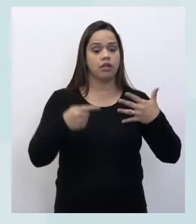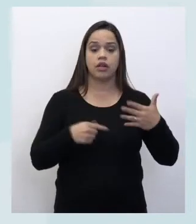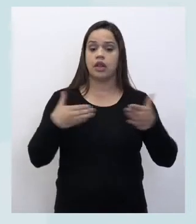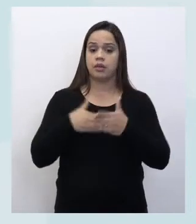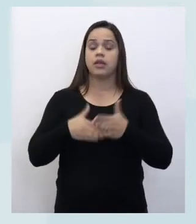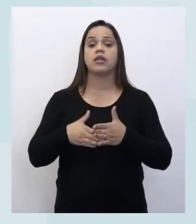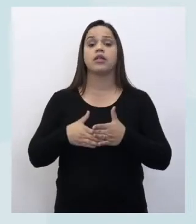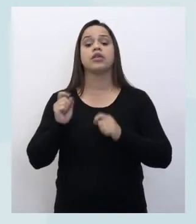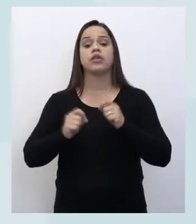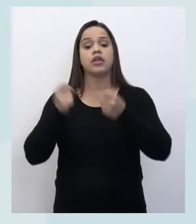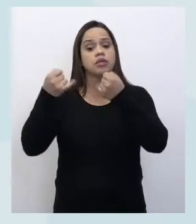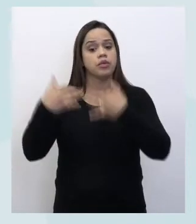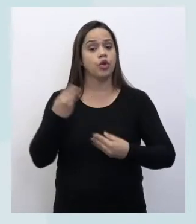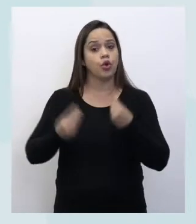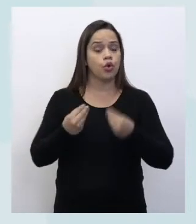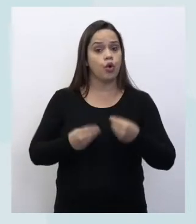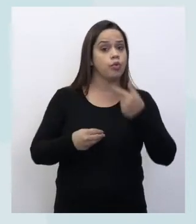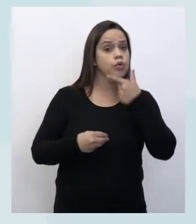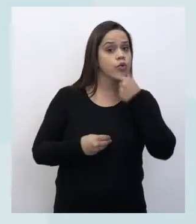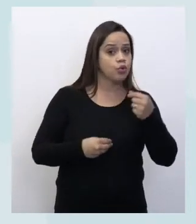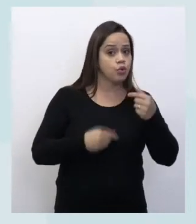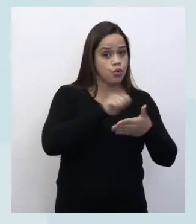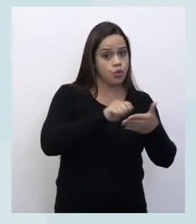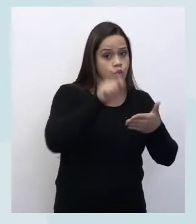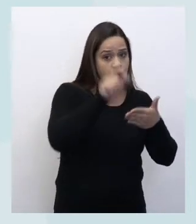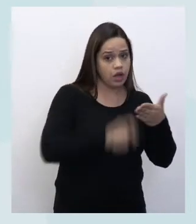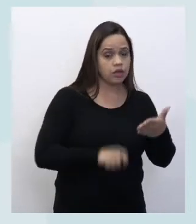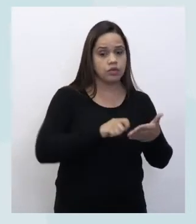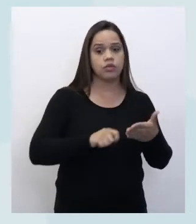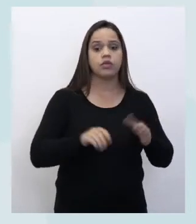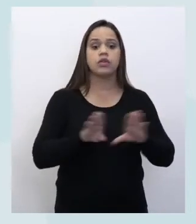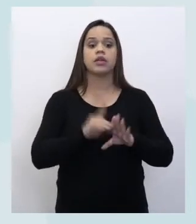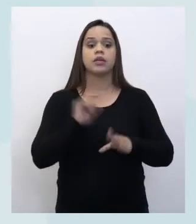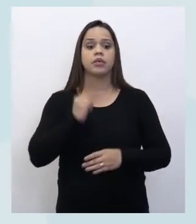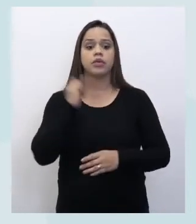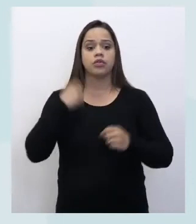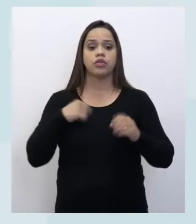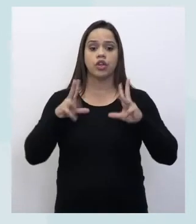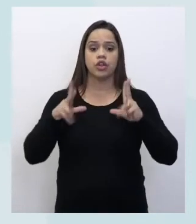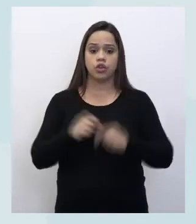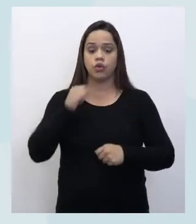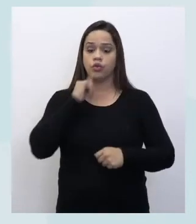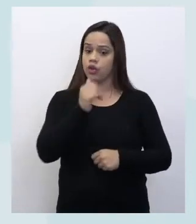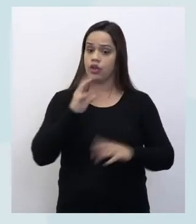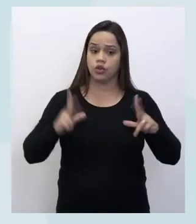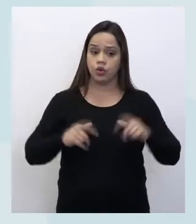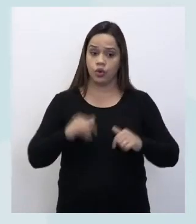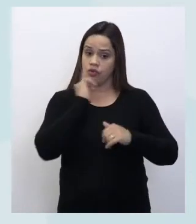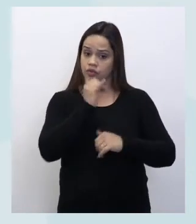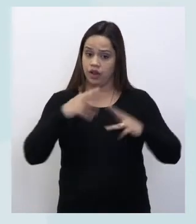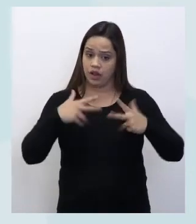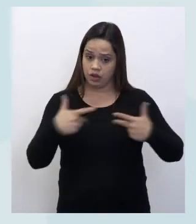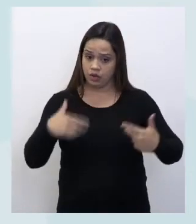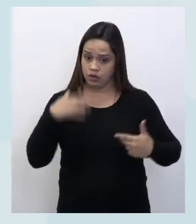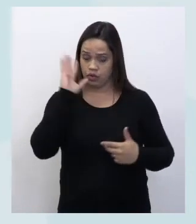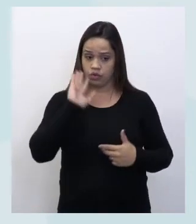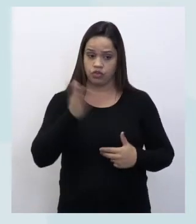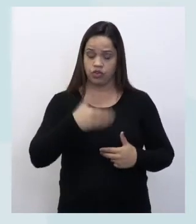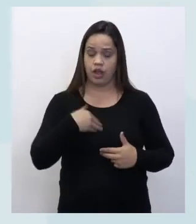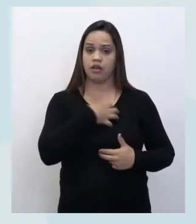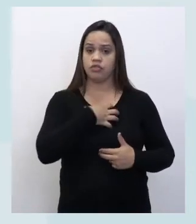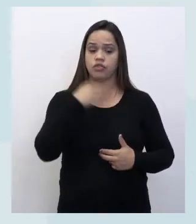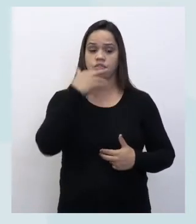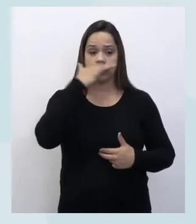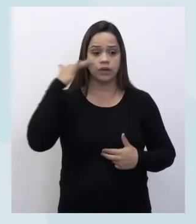que definem como o autor irá contar a história. É importante notar que o narrador apenas poderá contar as coisas que experimentou, os cheiros que sentiu,